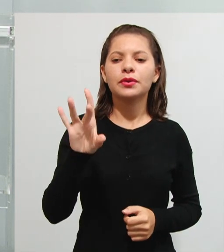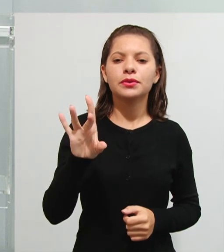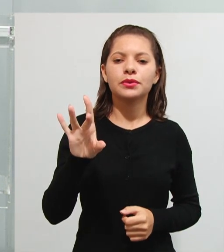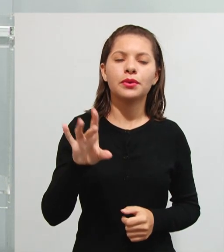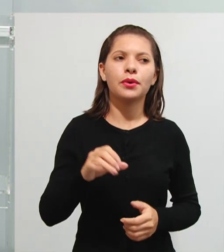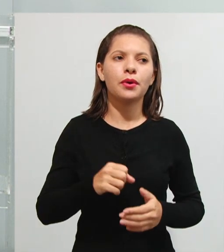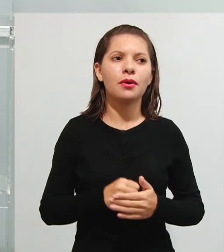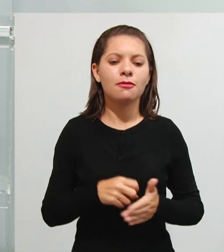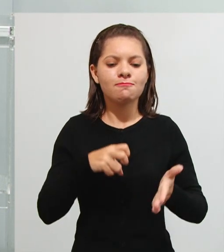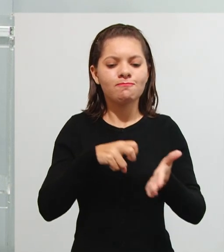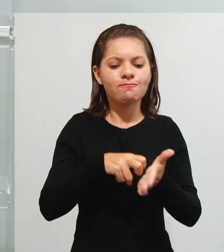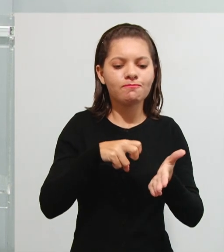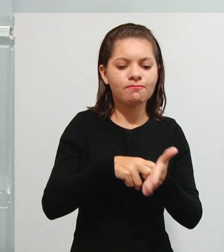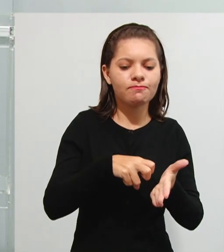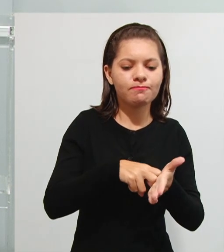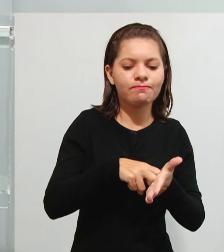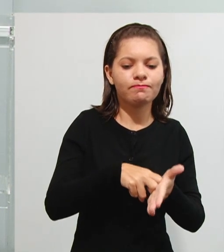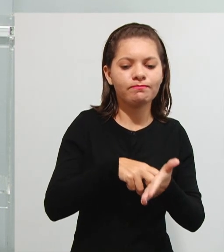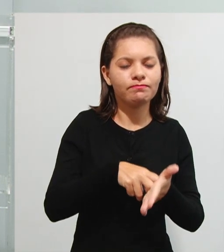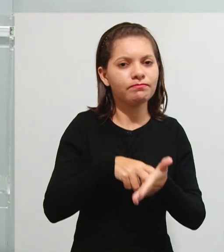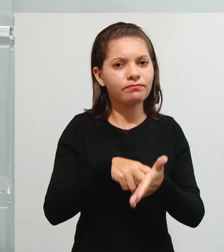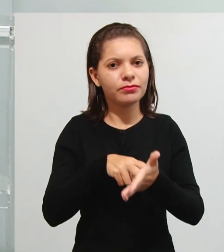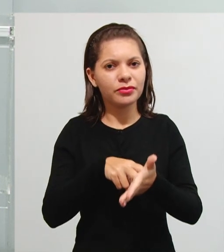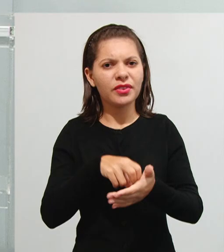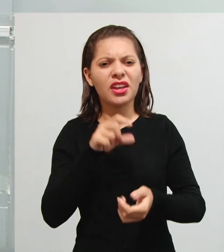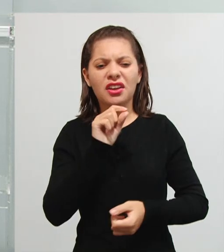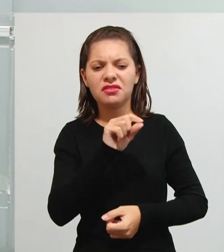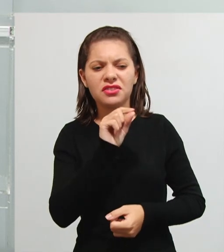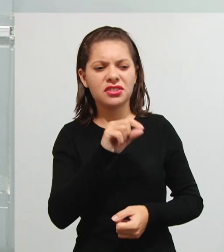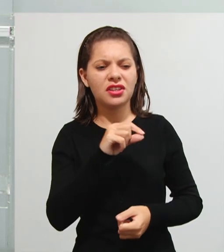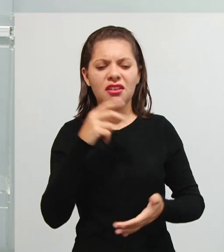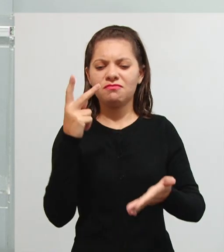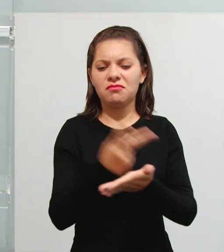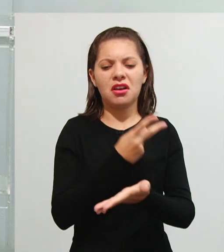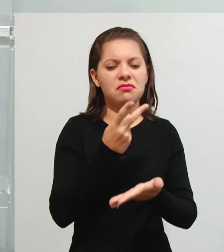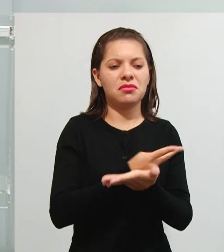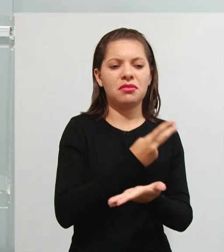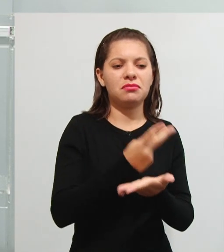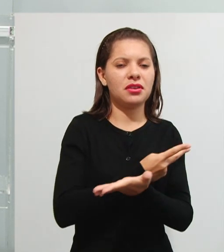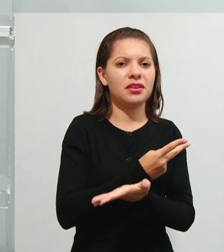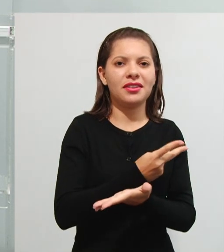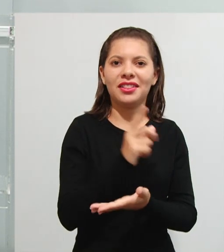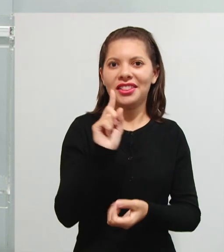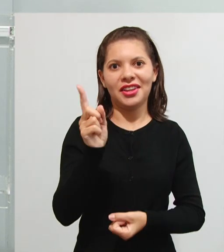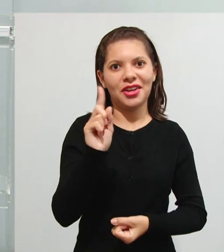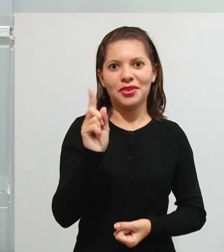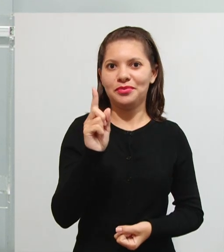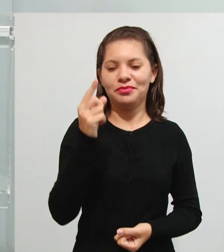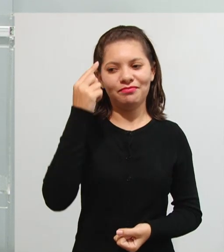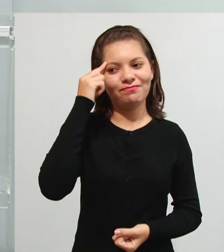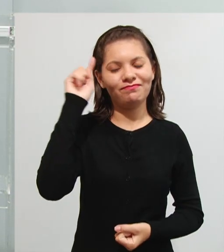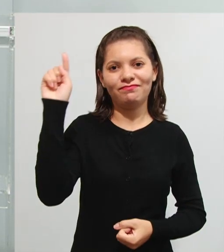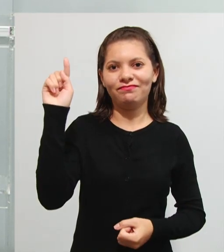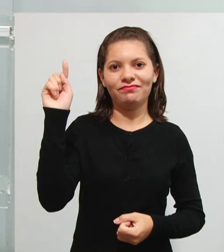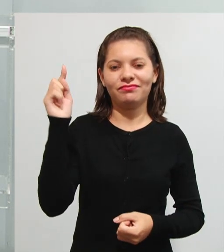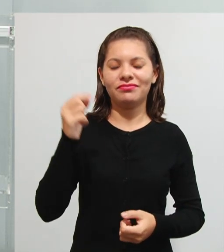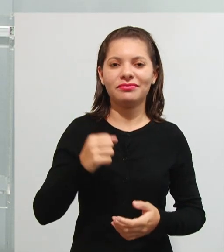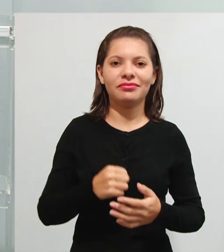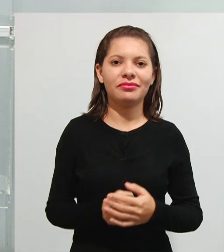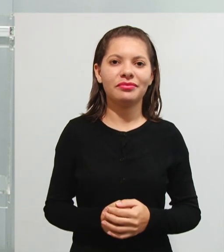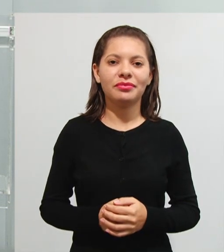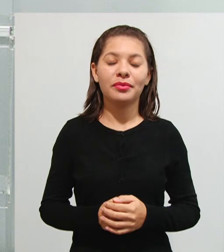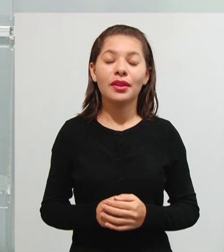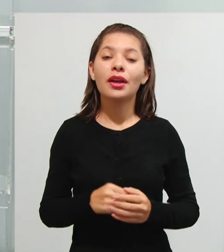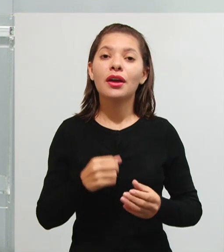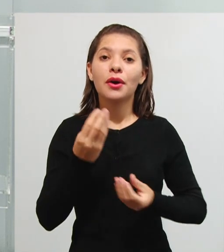não é um instrumento para dizer ah você faz tudo errado não é essa ideia muito pelo contrário é